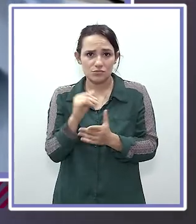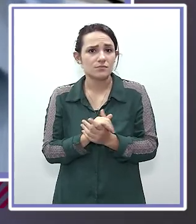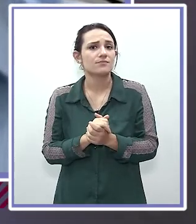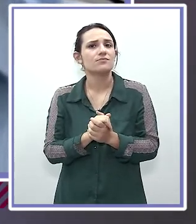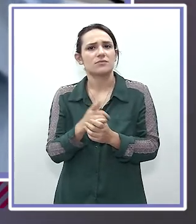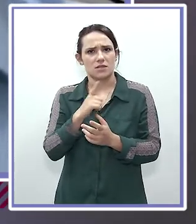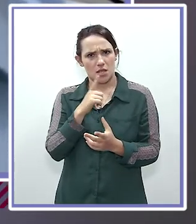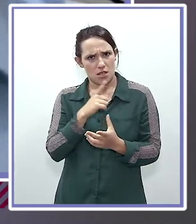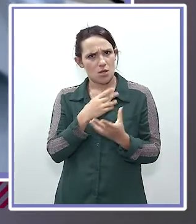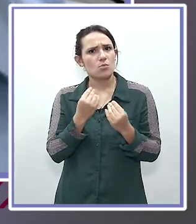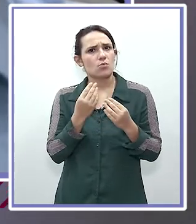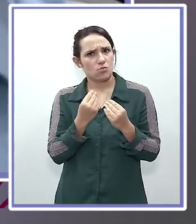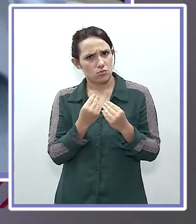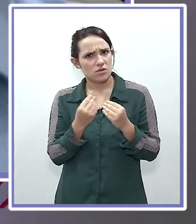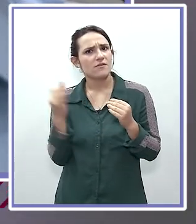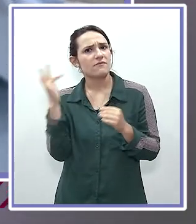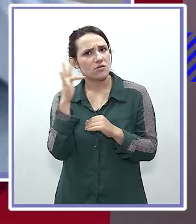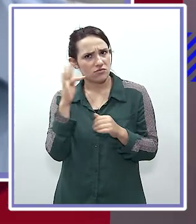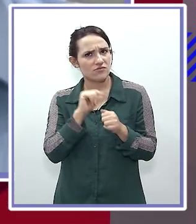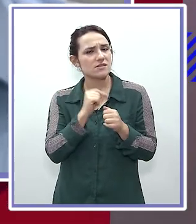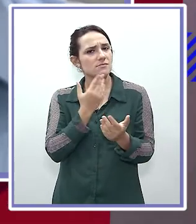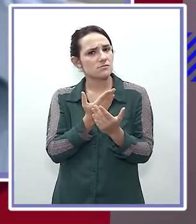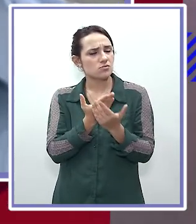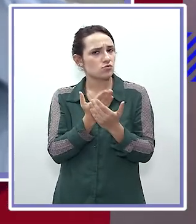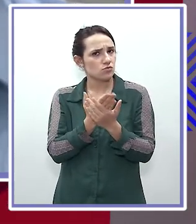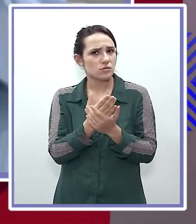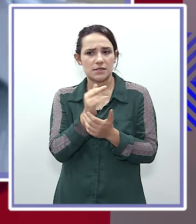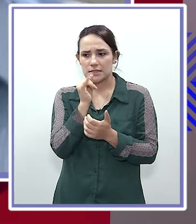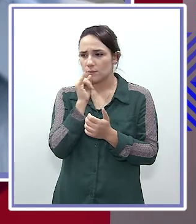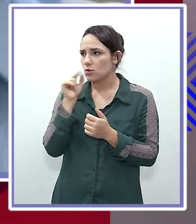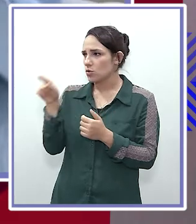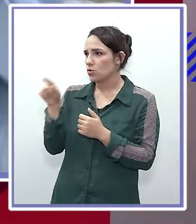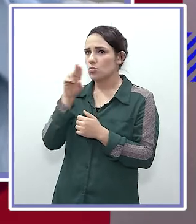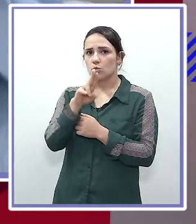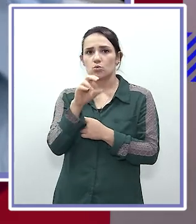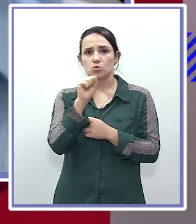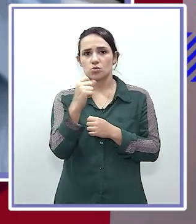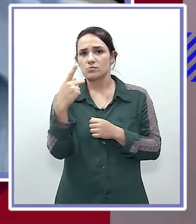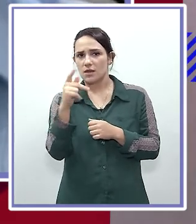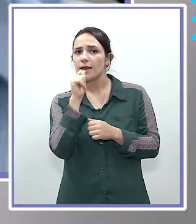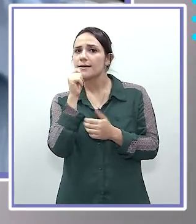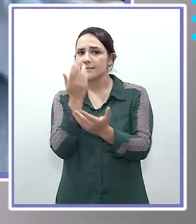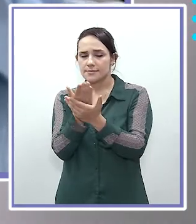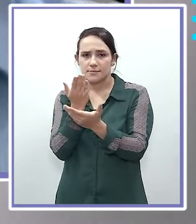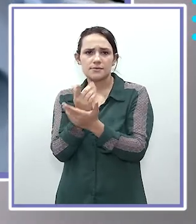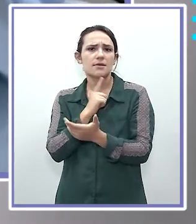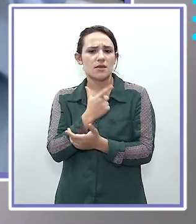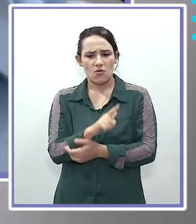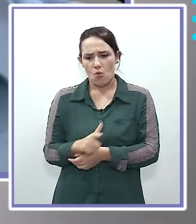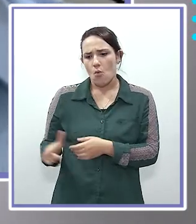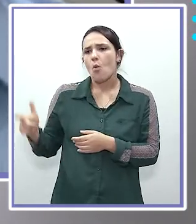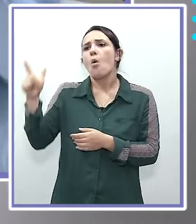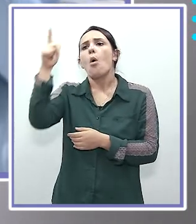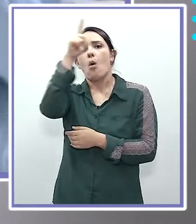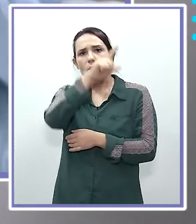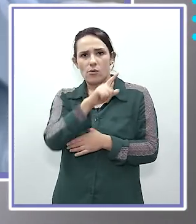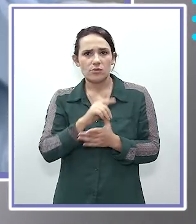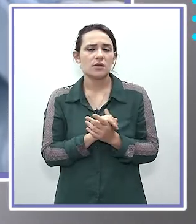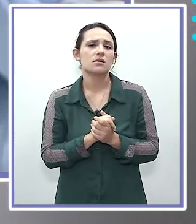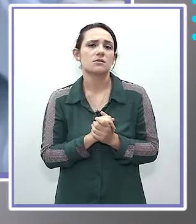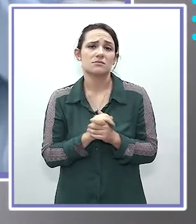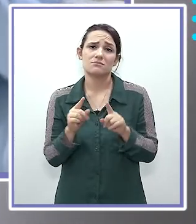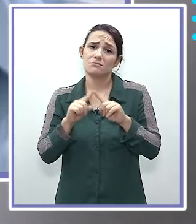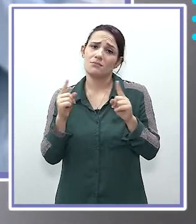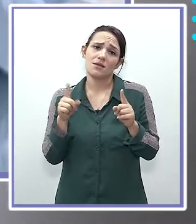Existem várias universidades pesquisando, a USP continua fazendo pesquisas muito importantes, enfim, várias outras